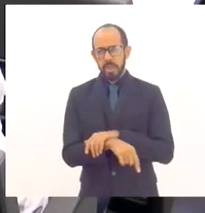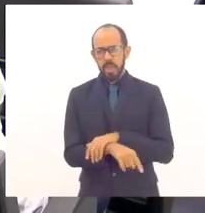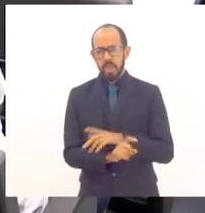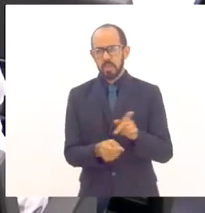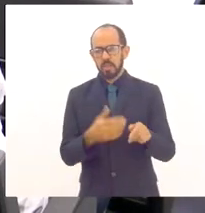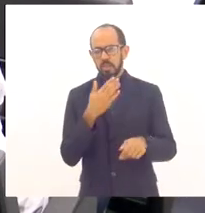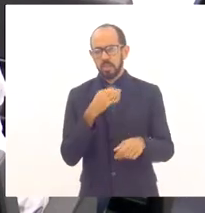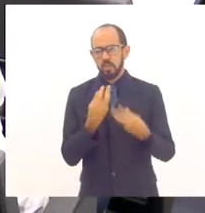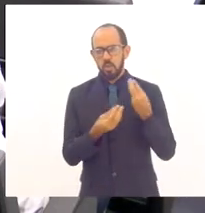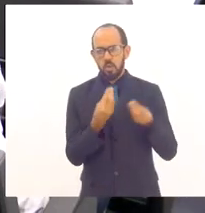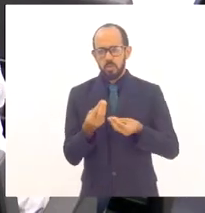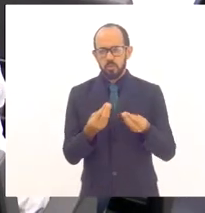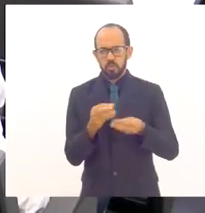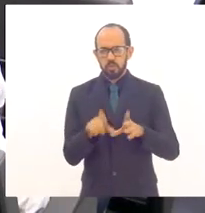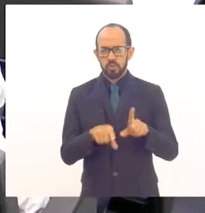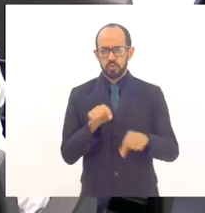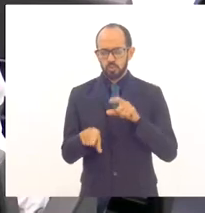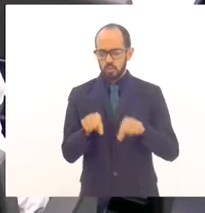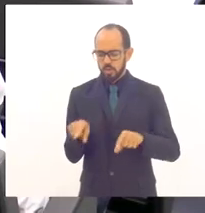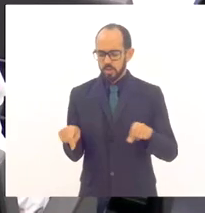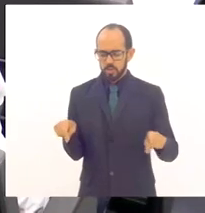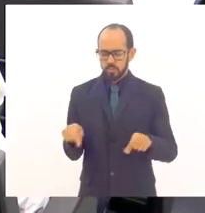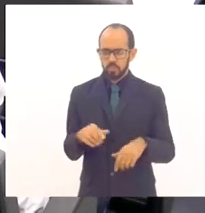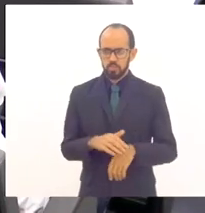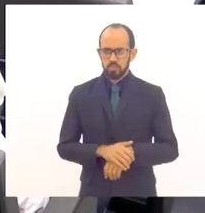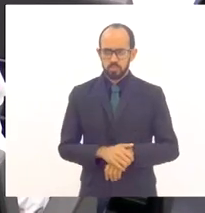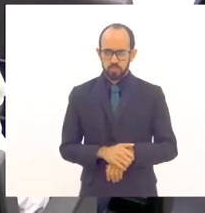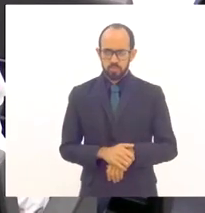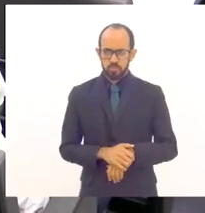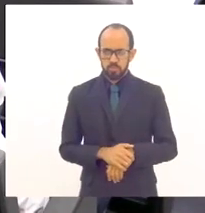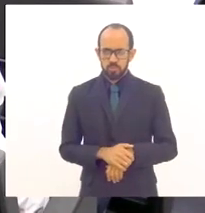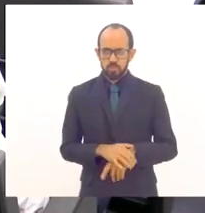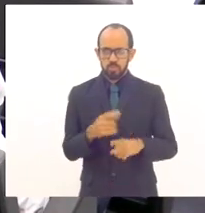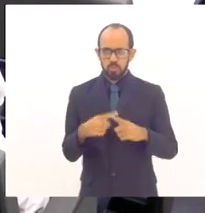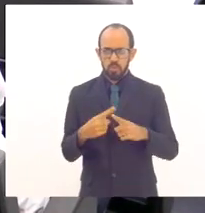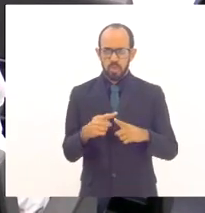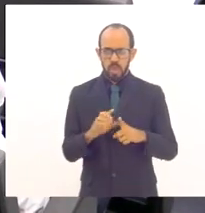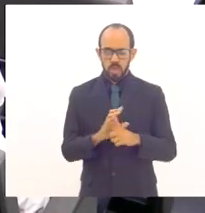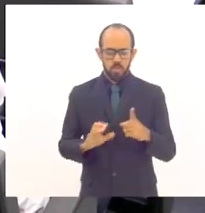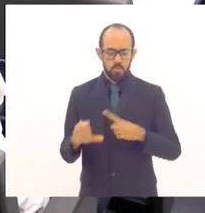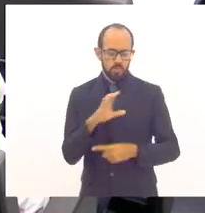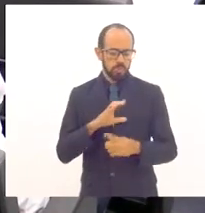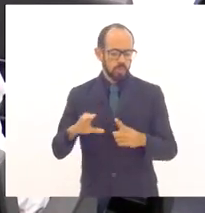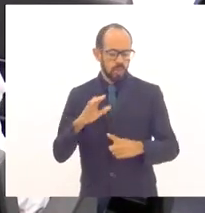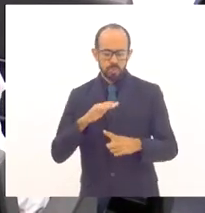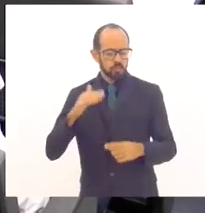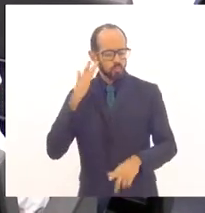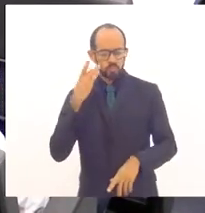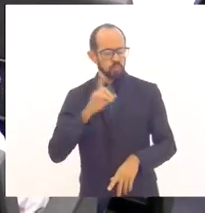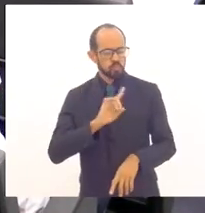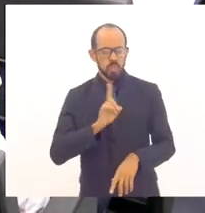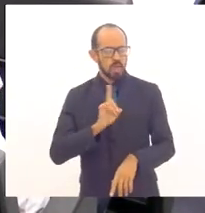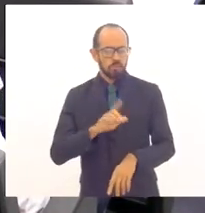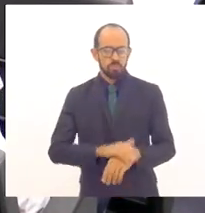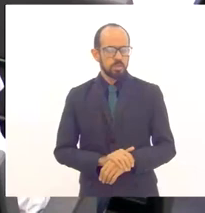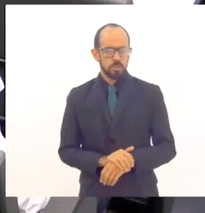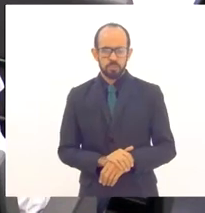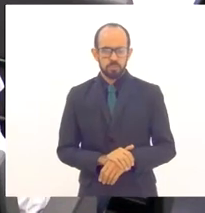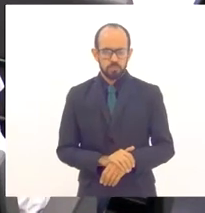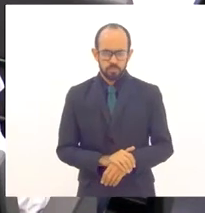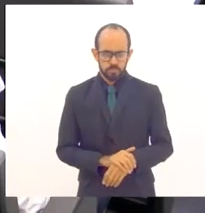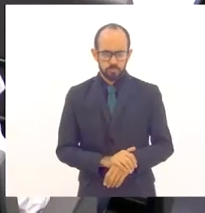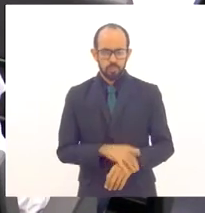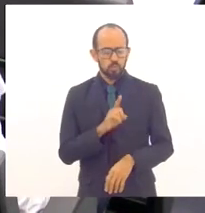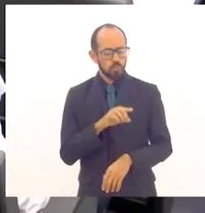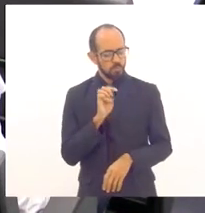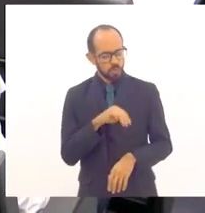como eles foram, como chegaram-se a esses nomes? Como foram nomes? Escolhidos? Porque a comunidade não soube, a comunidade foi